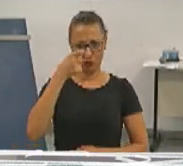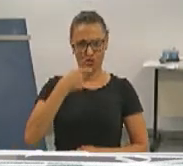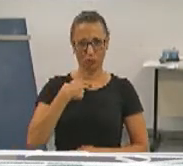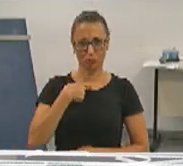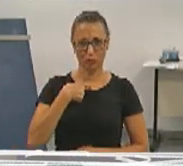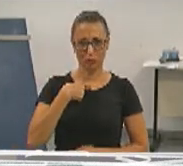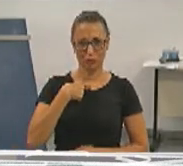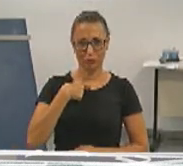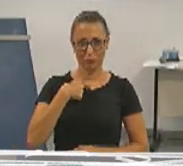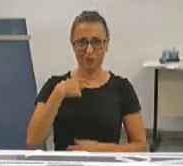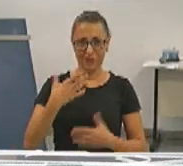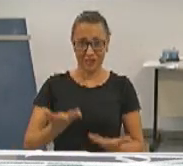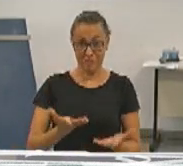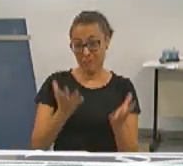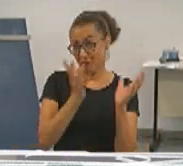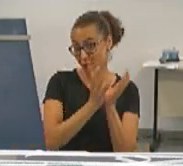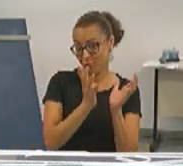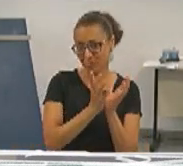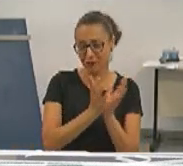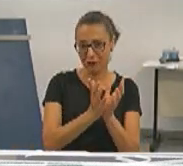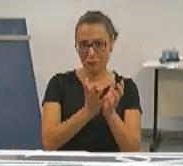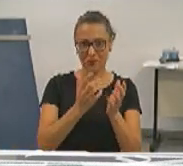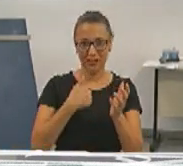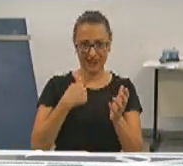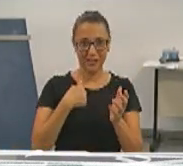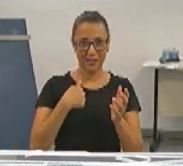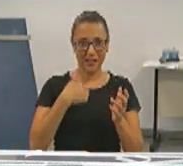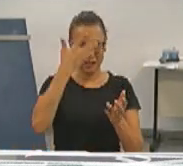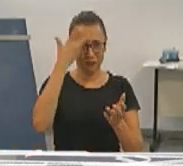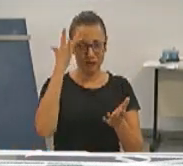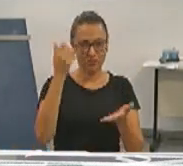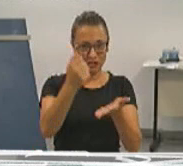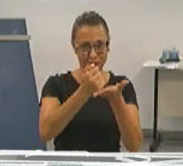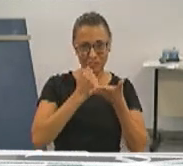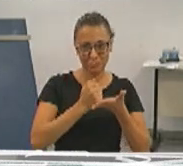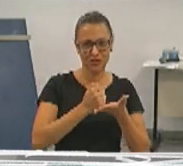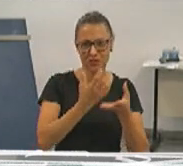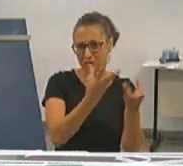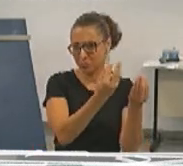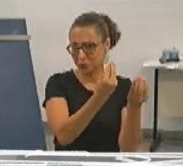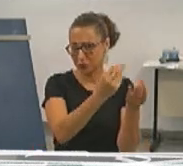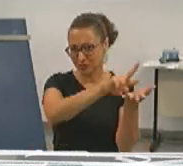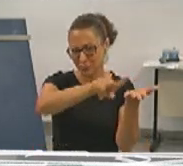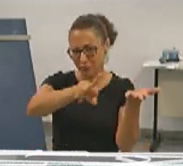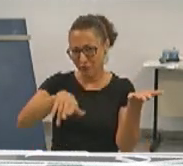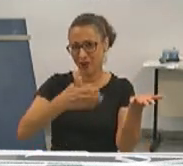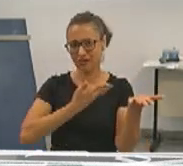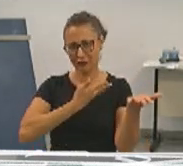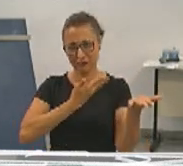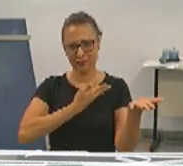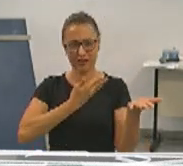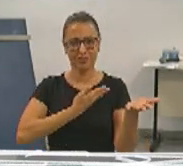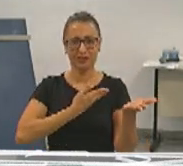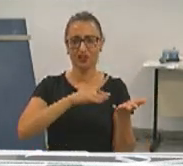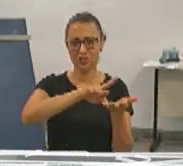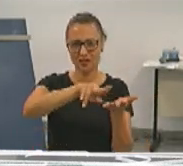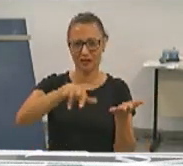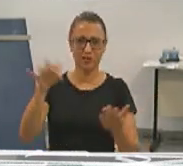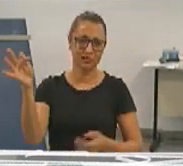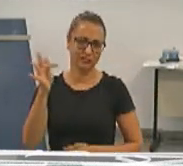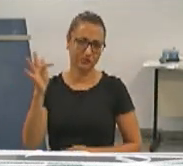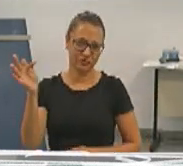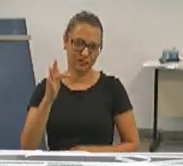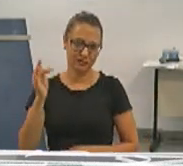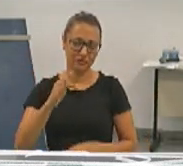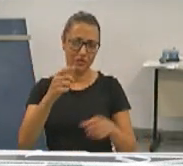o grupo onde eu estou, né, o grupo de apoiadores, que são muitos colegas de várias unidades acadêmicas e